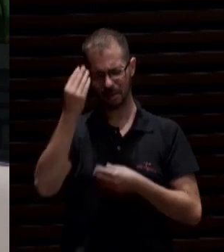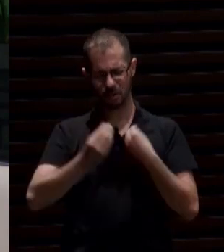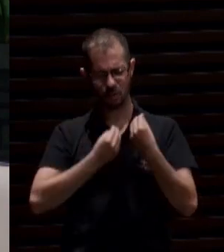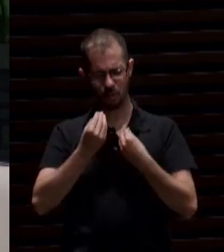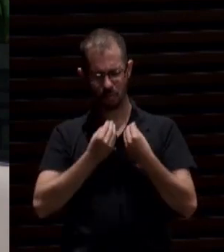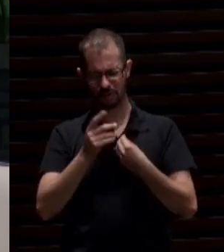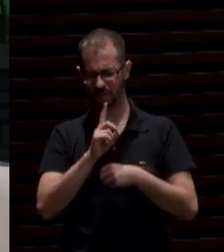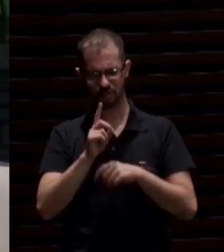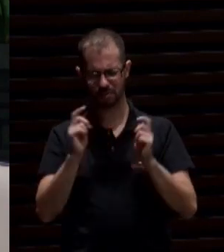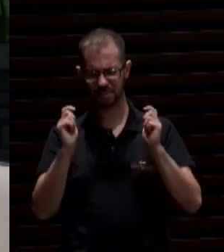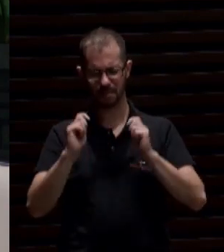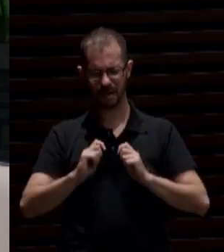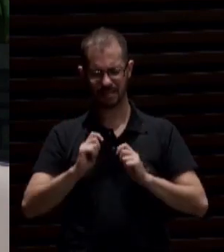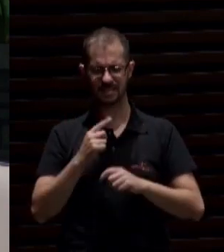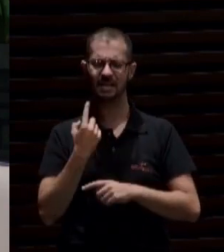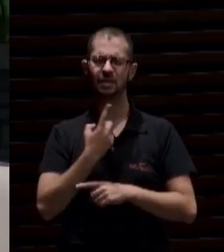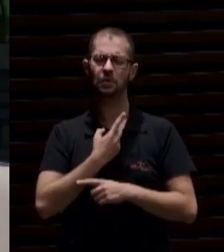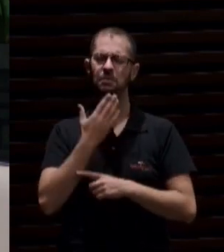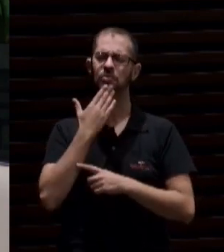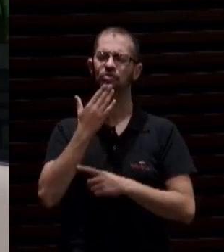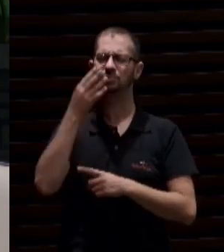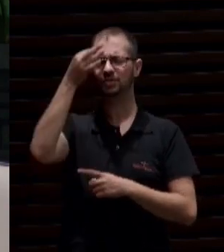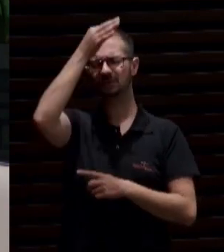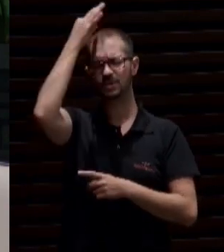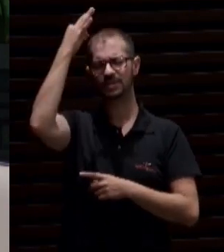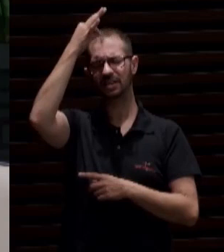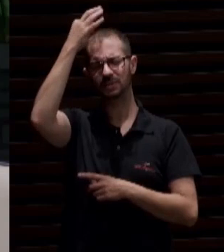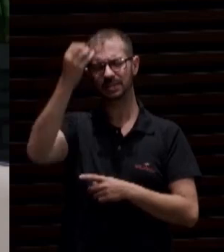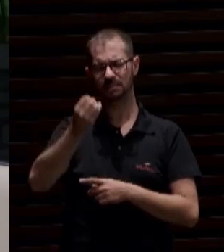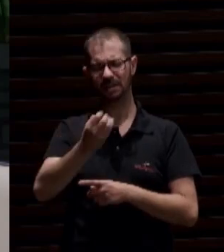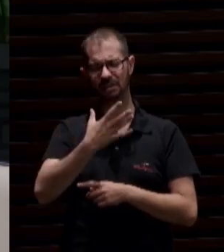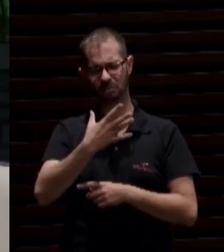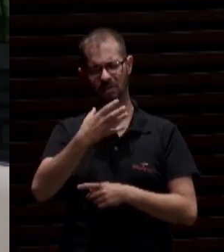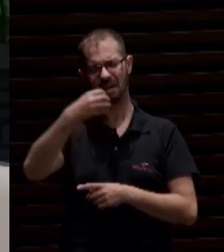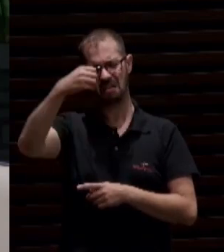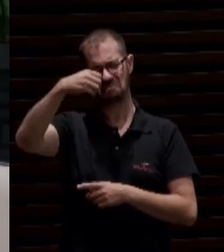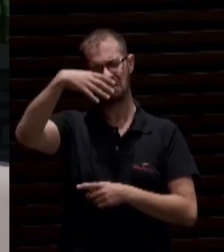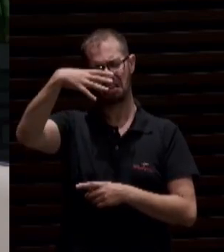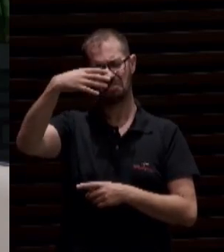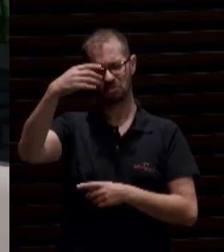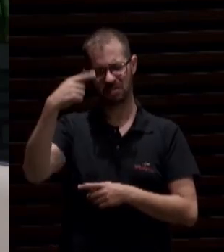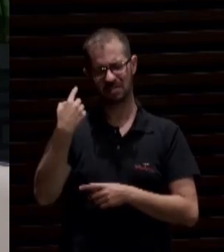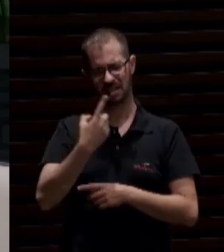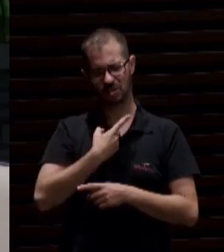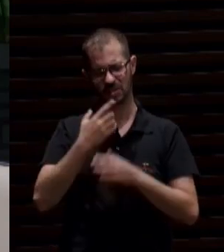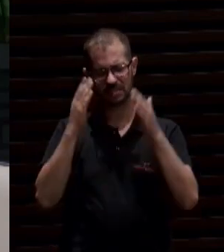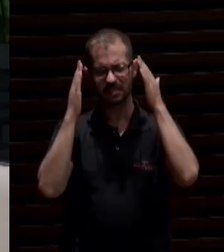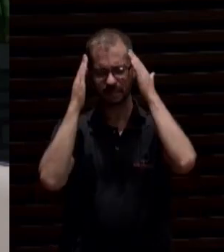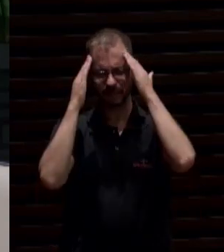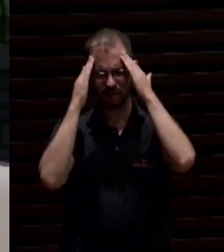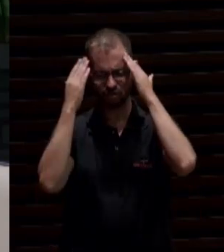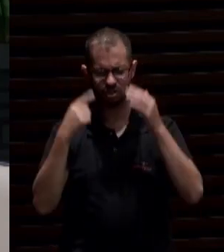por nós mesmos. E nós pedimos que o teu Santo Espírito venha trazer luz, Pai, às nossas mentes. E também venha fazer com que